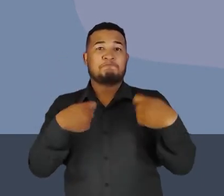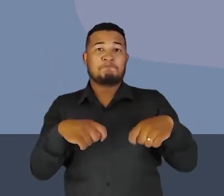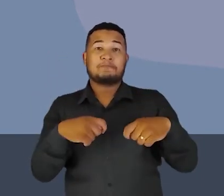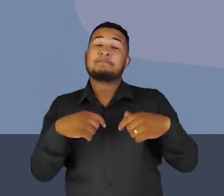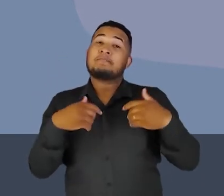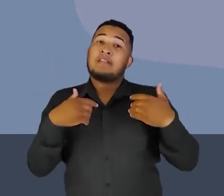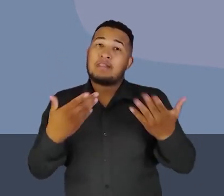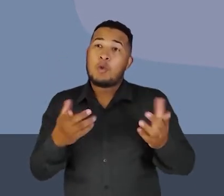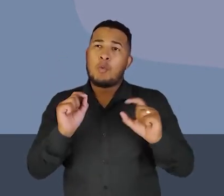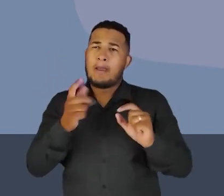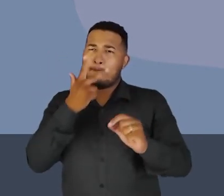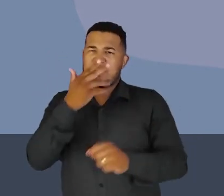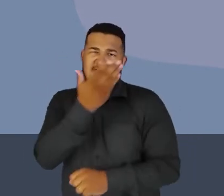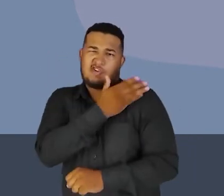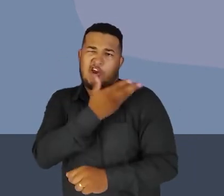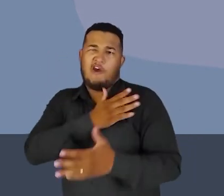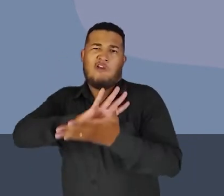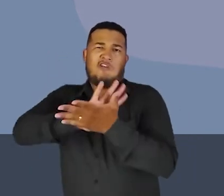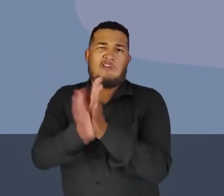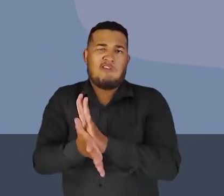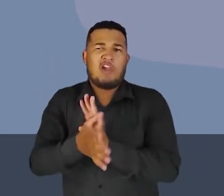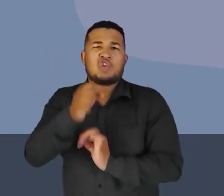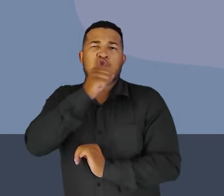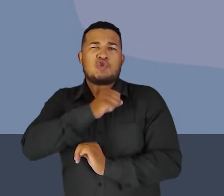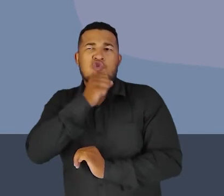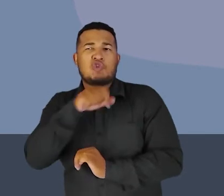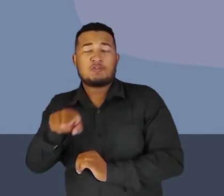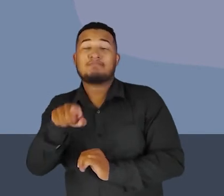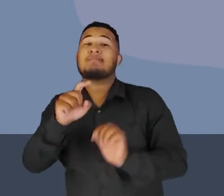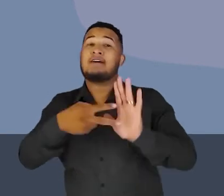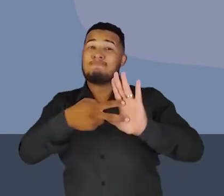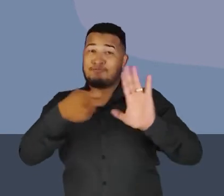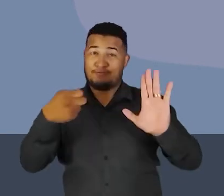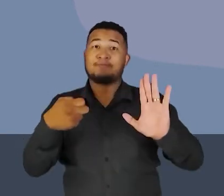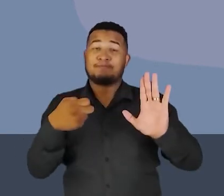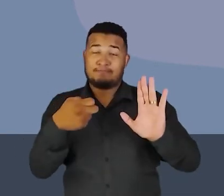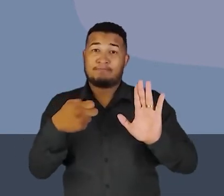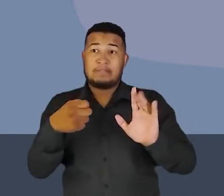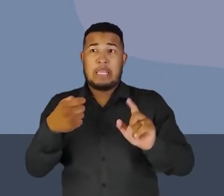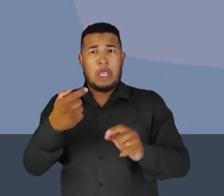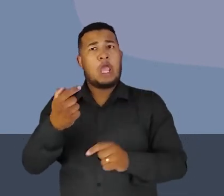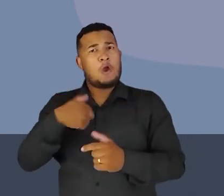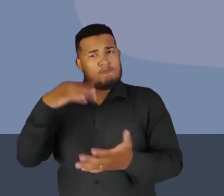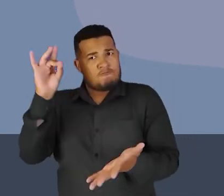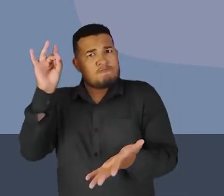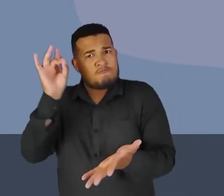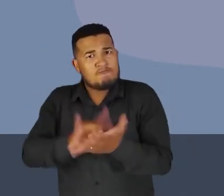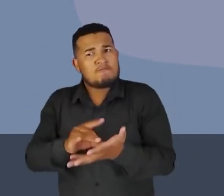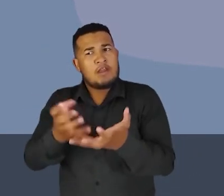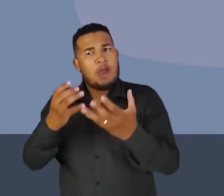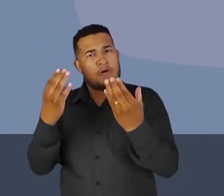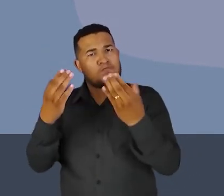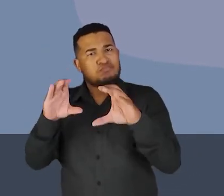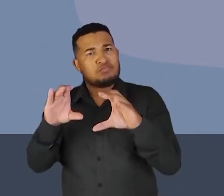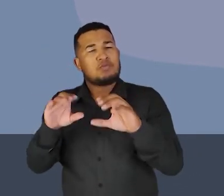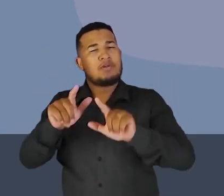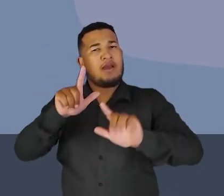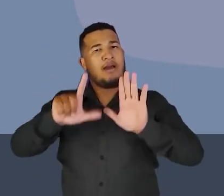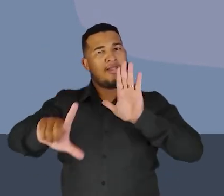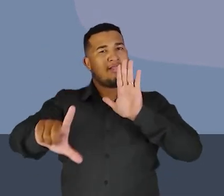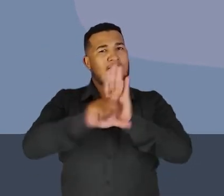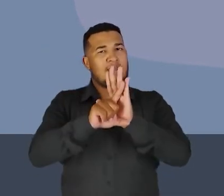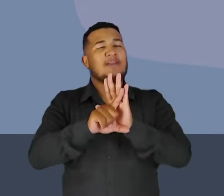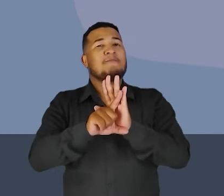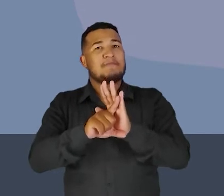Então, discriminar idosos é crime e eu fiz questão de colocar a lei aqui